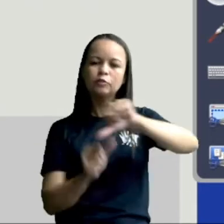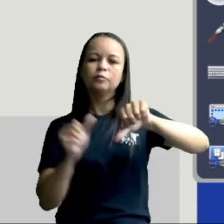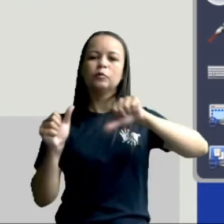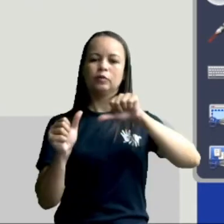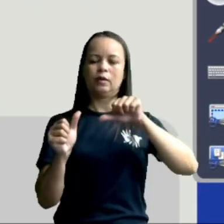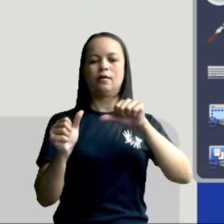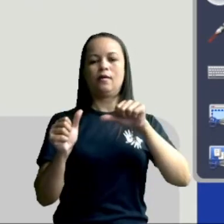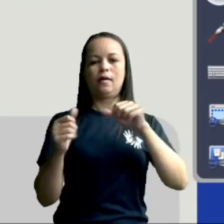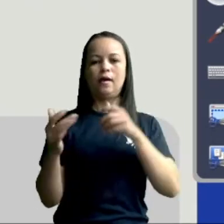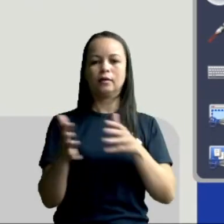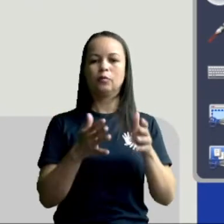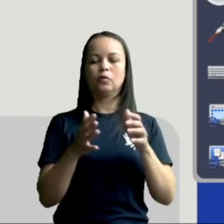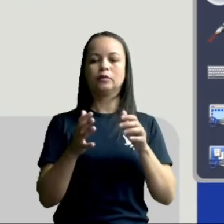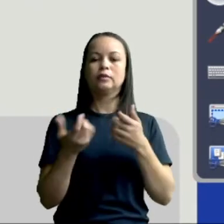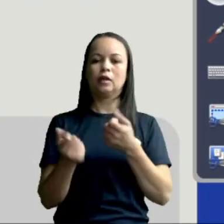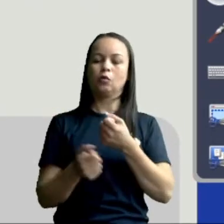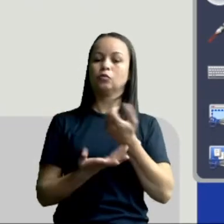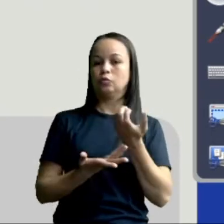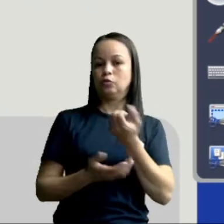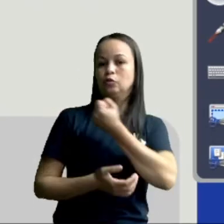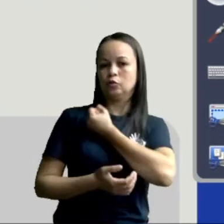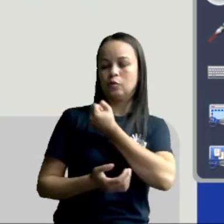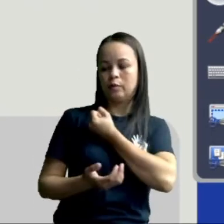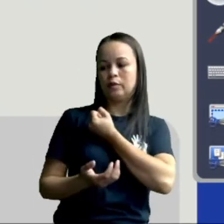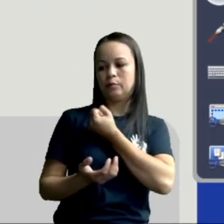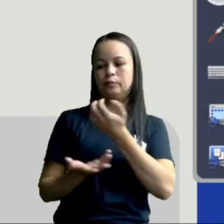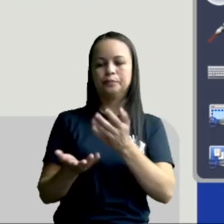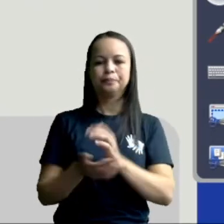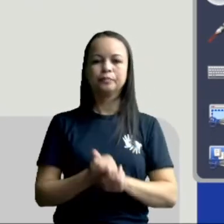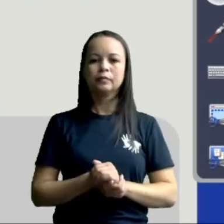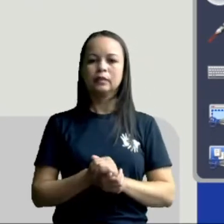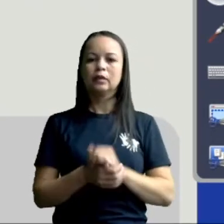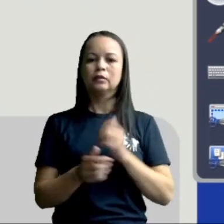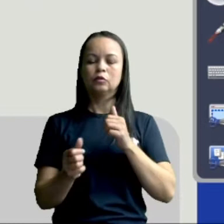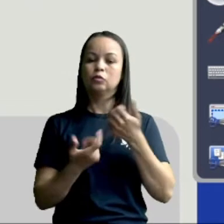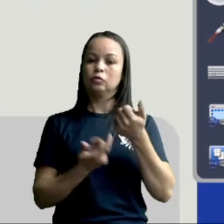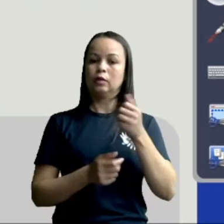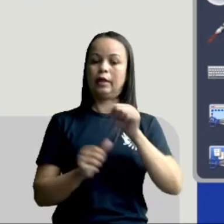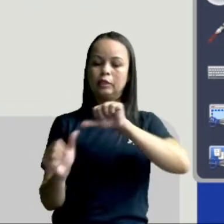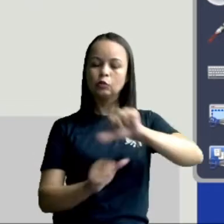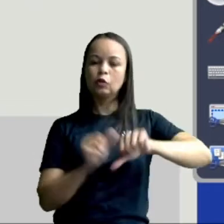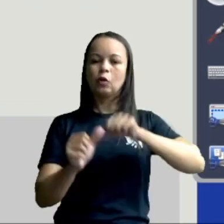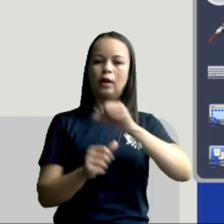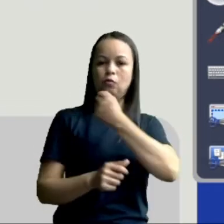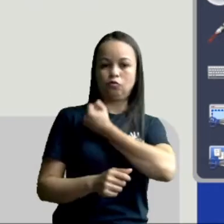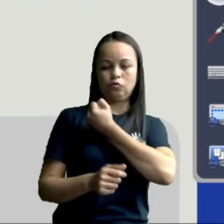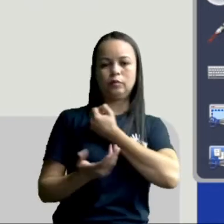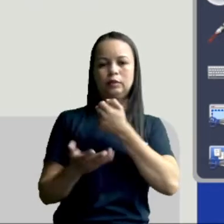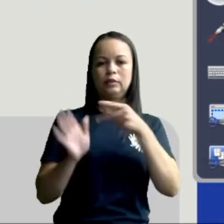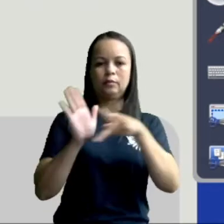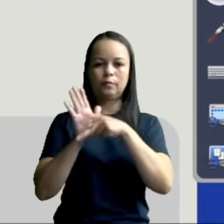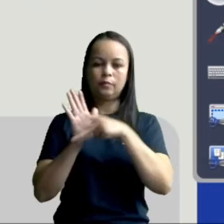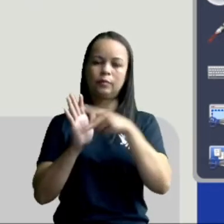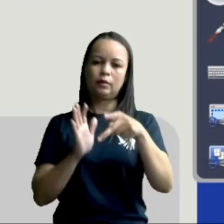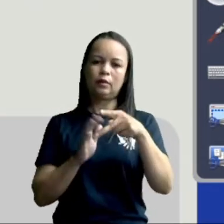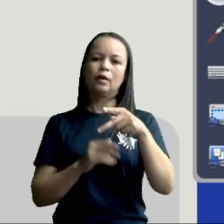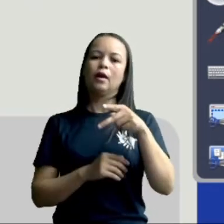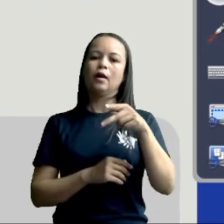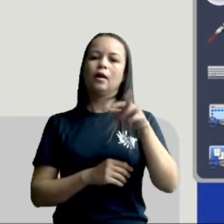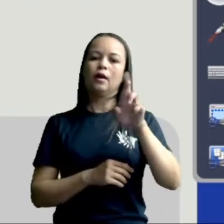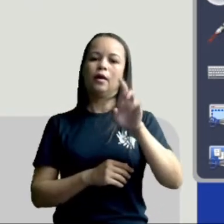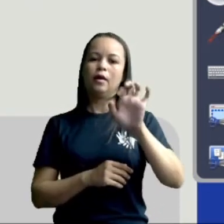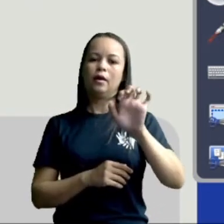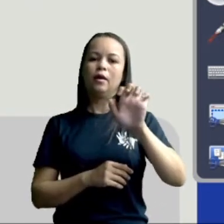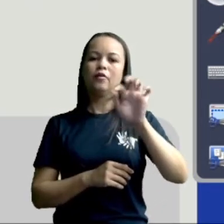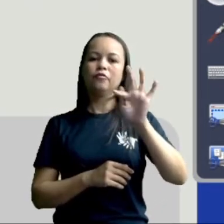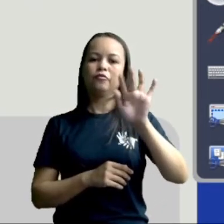a posição dos membros, trocar os dois membros. Isso é o que diz a propriedade reflexiva, né?